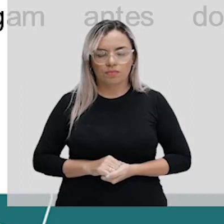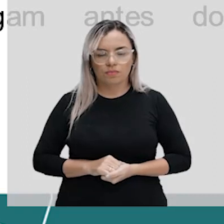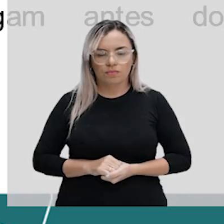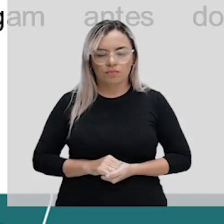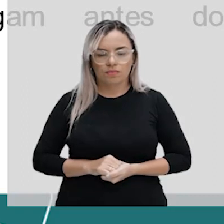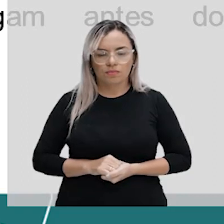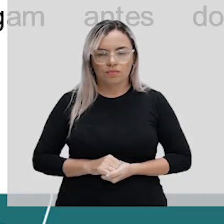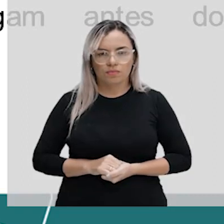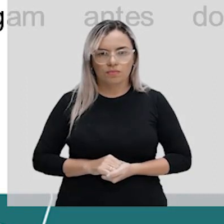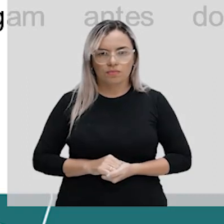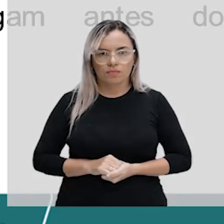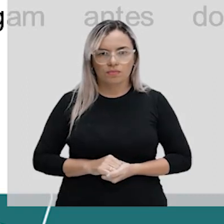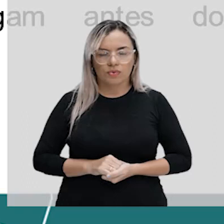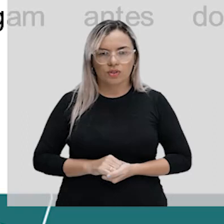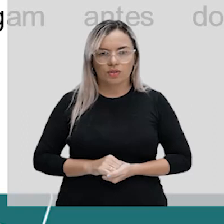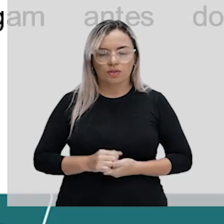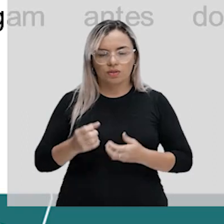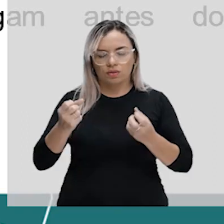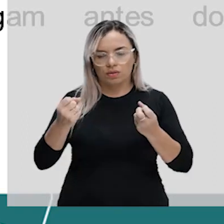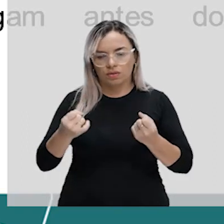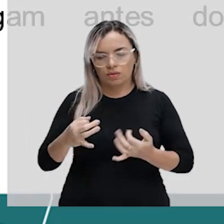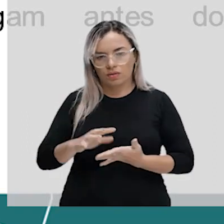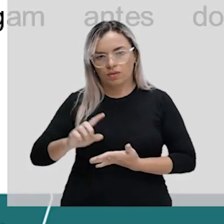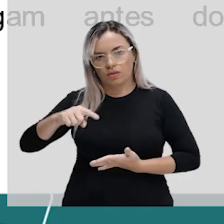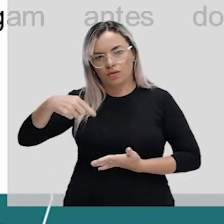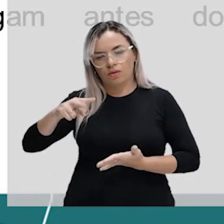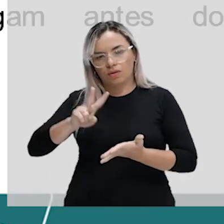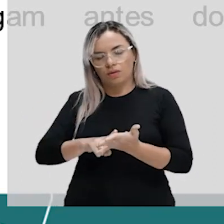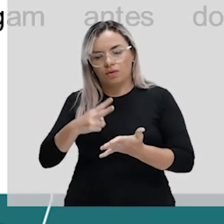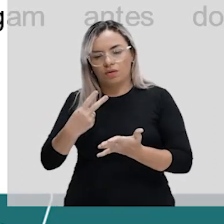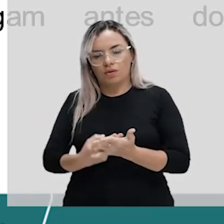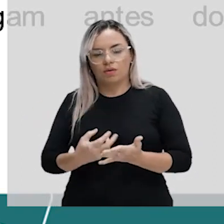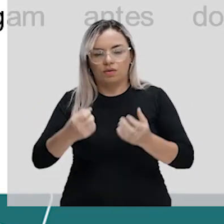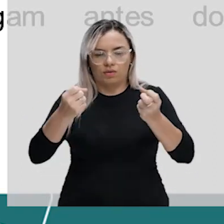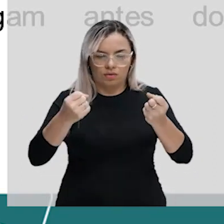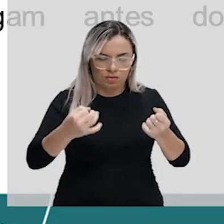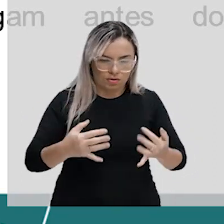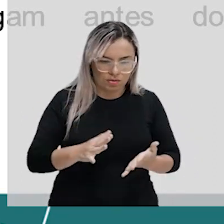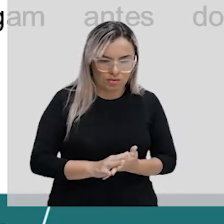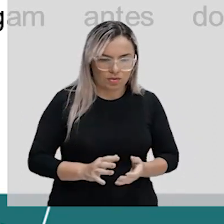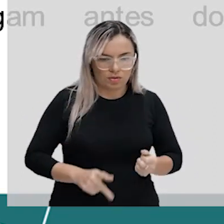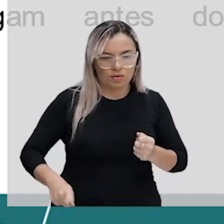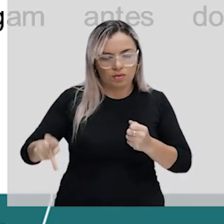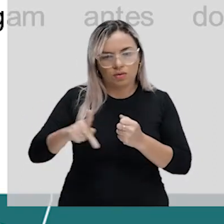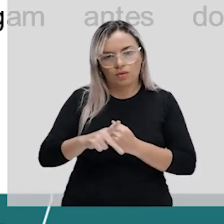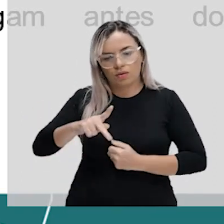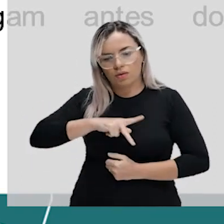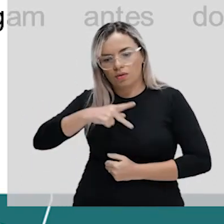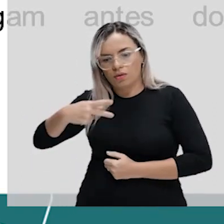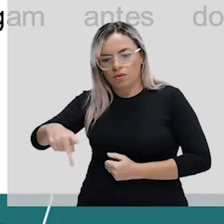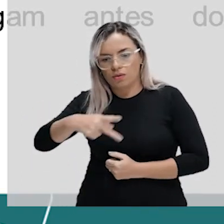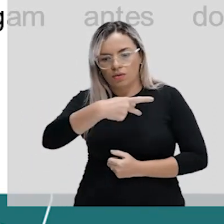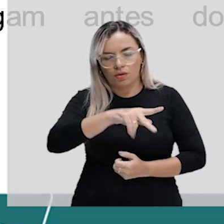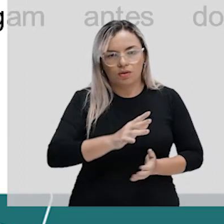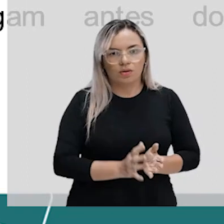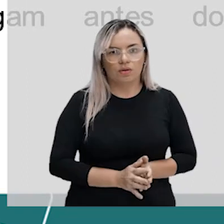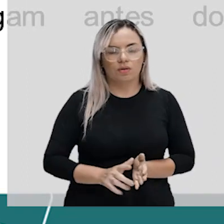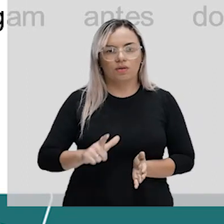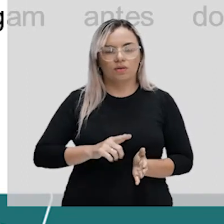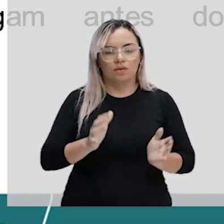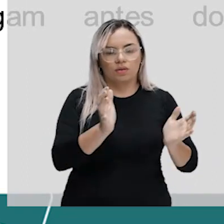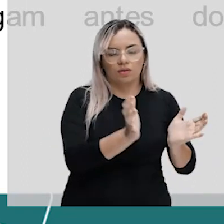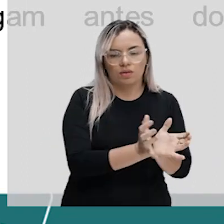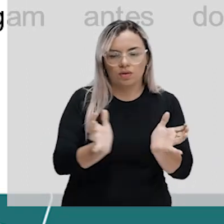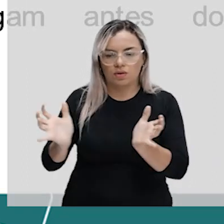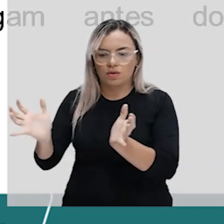E nós vamos ver quais são eles logo depois que eu traduzir para vocês o que eu falei. Então, os pronomes possessivos, eles se dividem